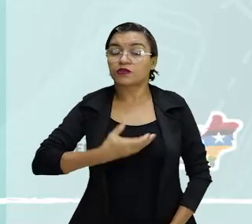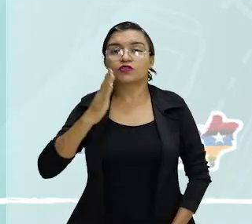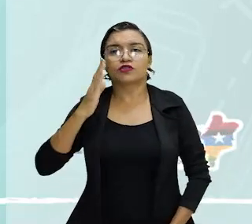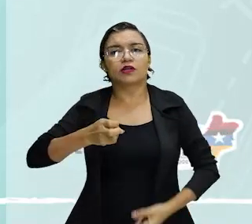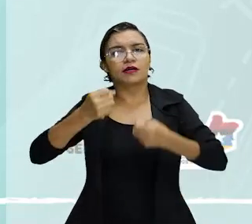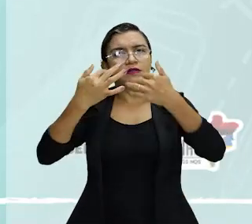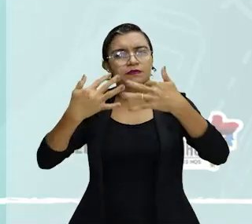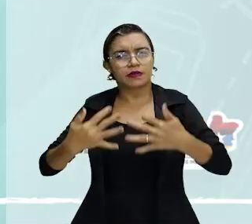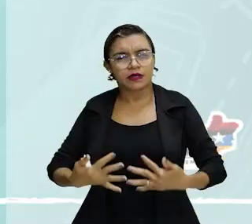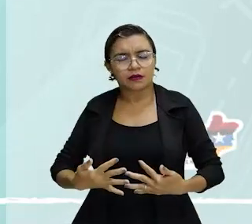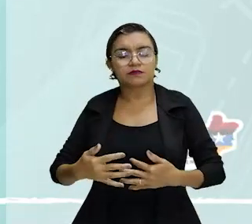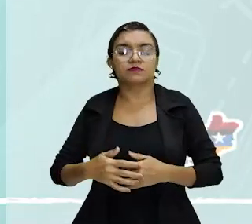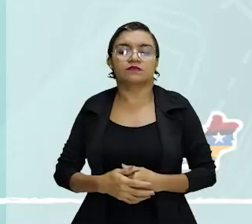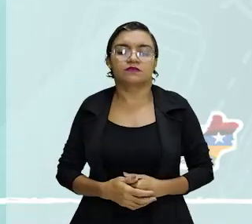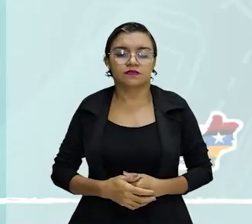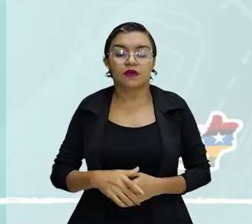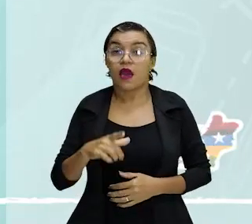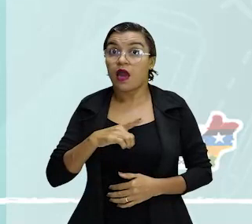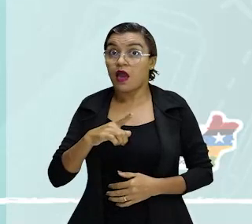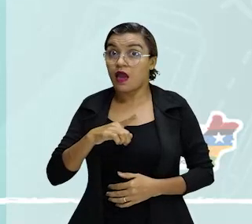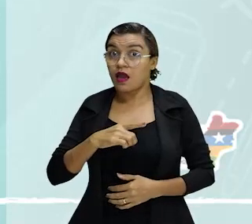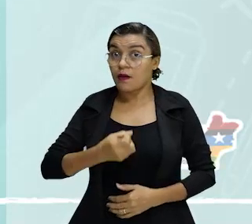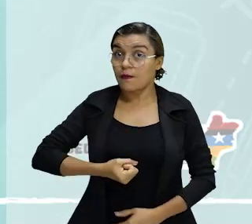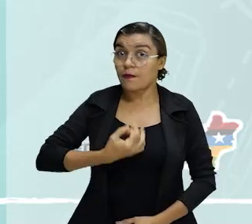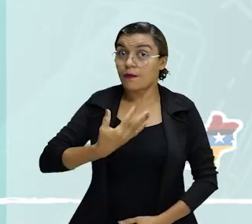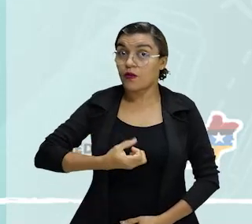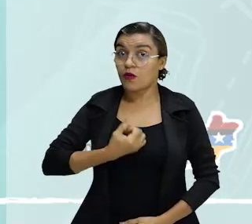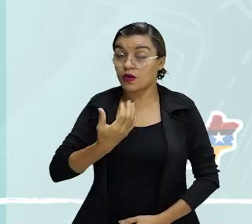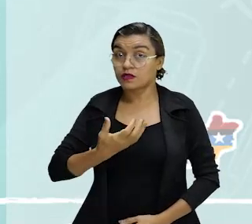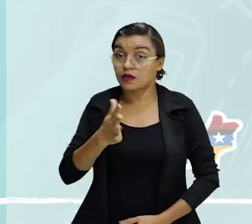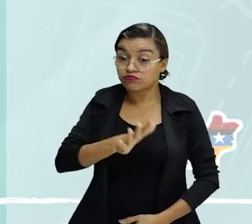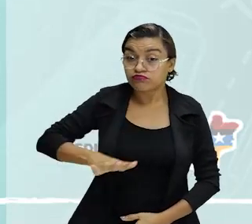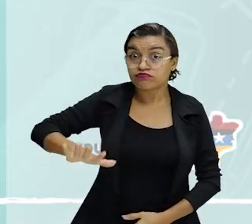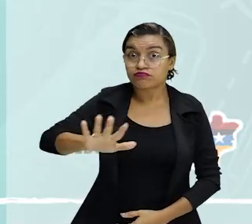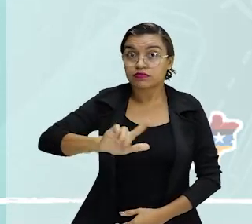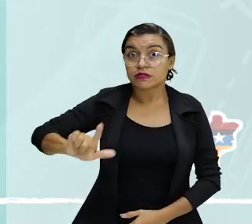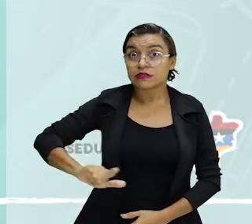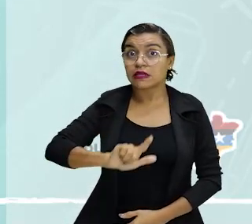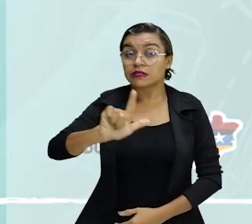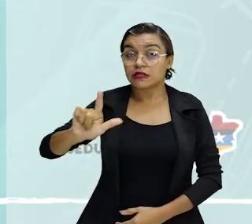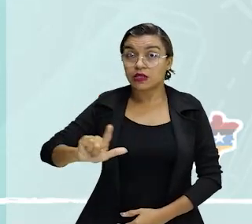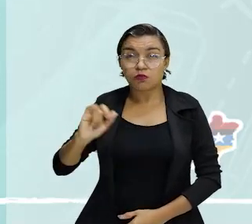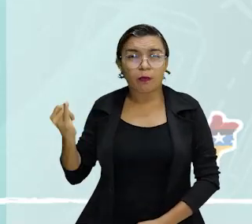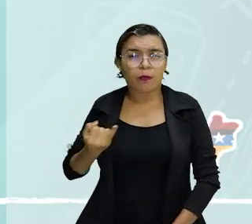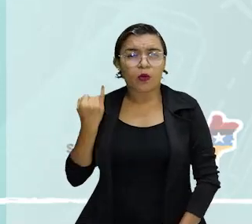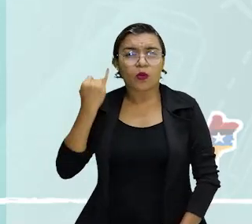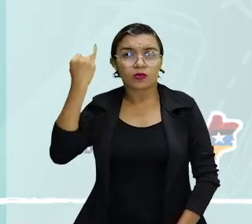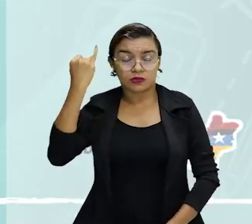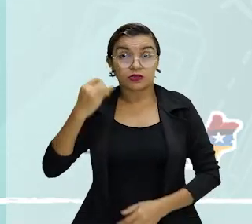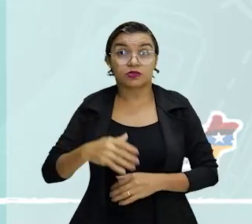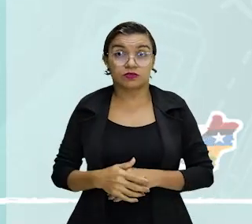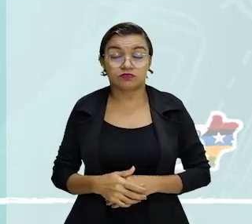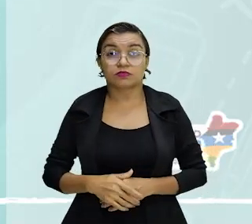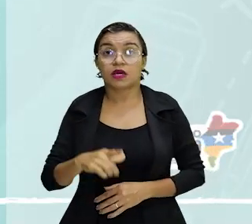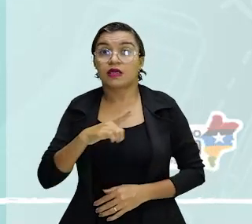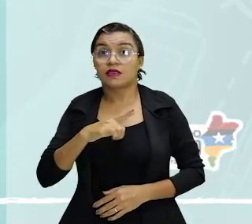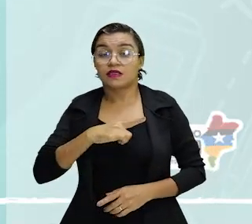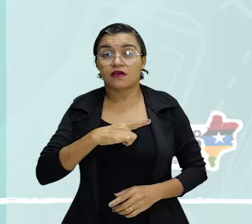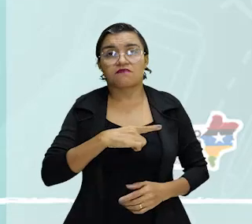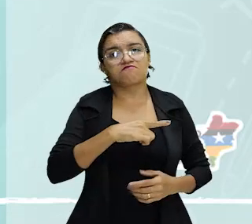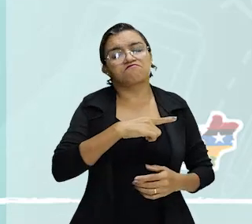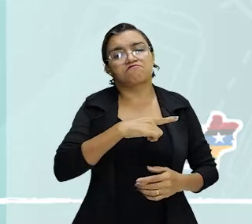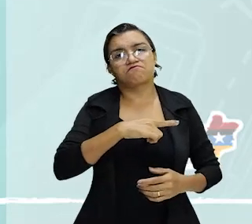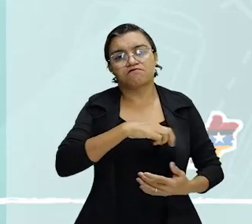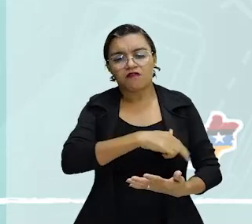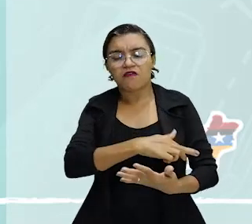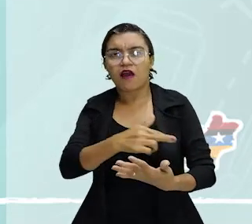outras videoaulas. Poesia é uma grande área da literatura, quando nós pensamos em gêneros literários. Ela possui várias